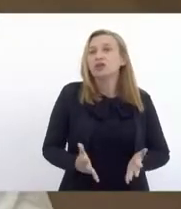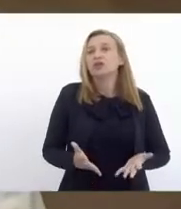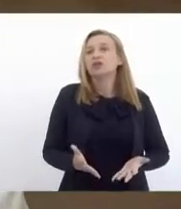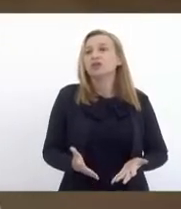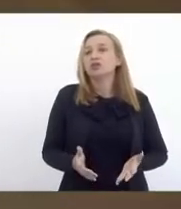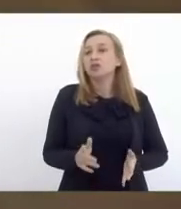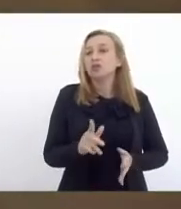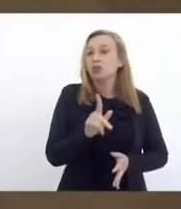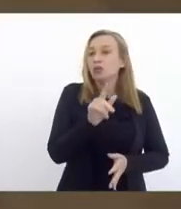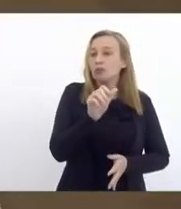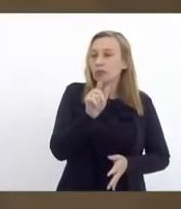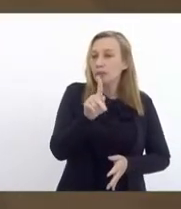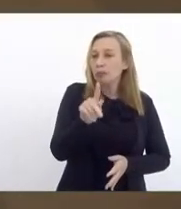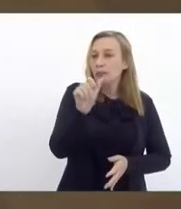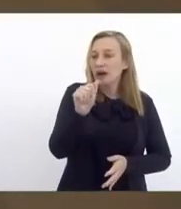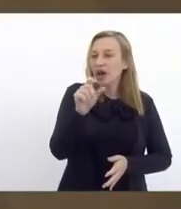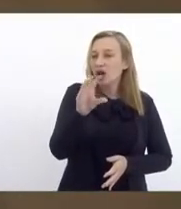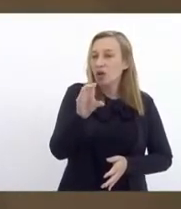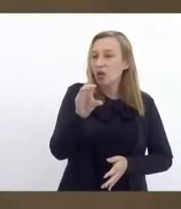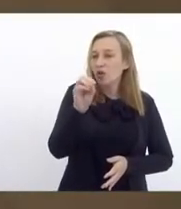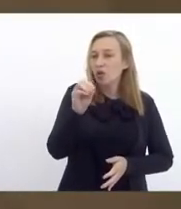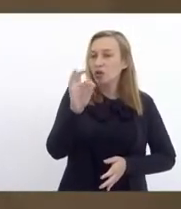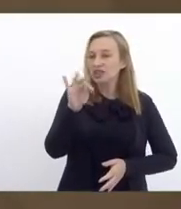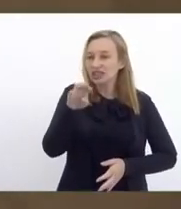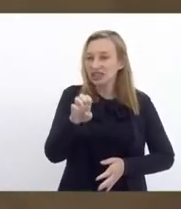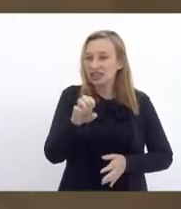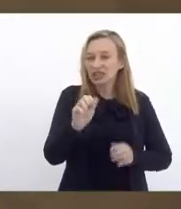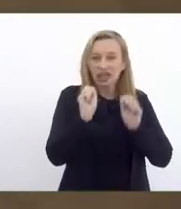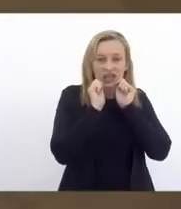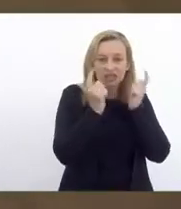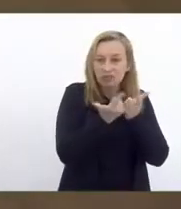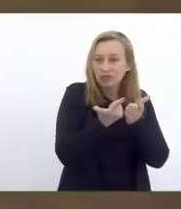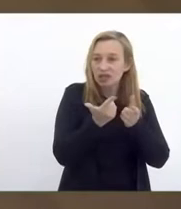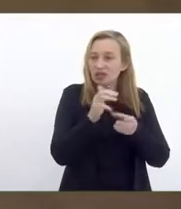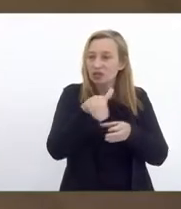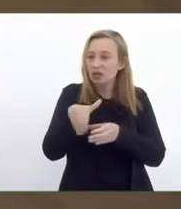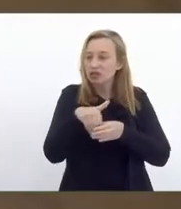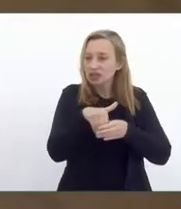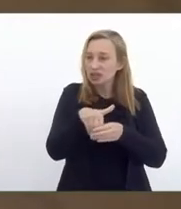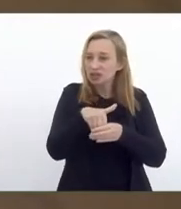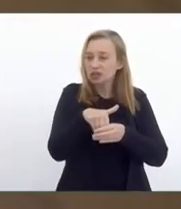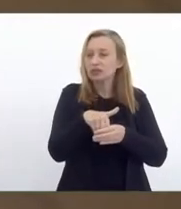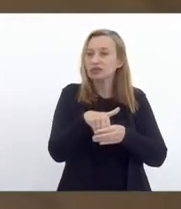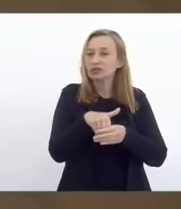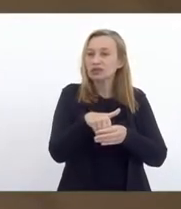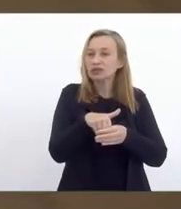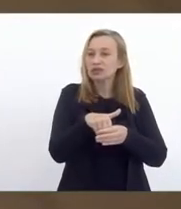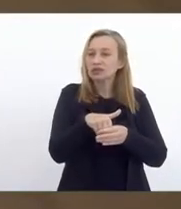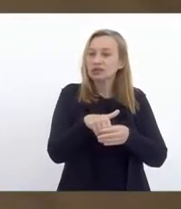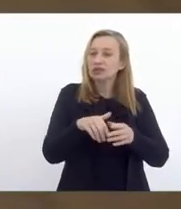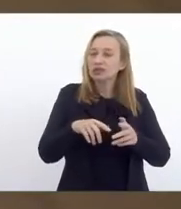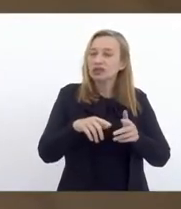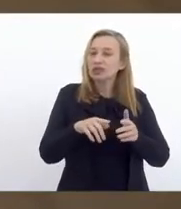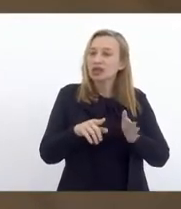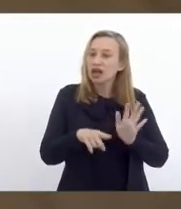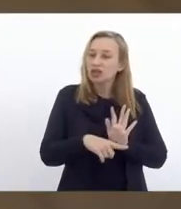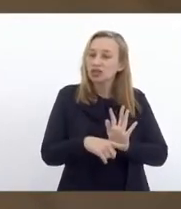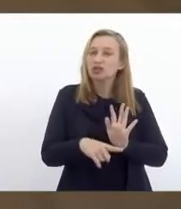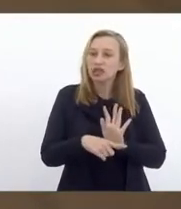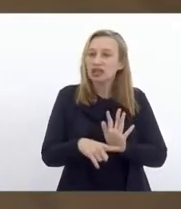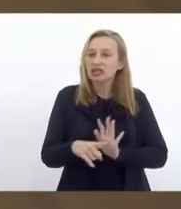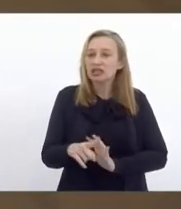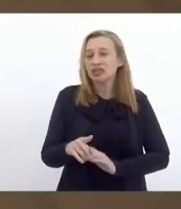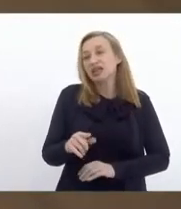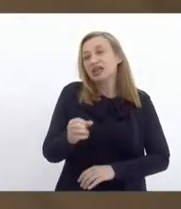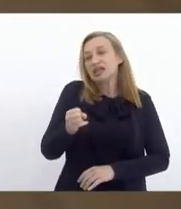com aquele pacote. A Assembleia acabou votando de forma assodada, né, e se não fosse o presidente